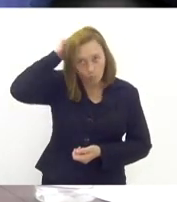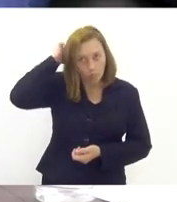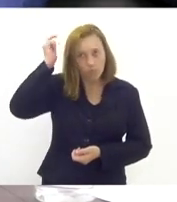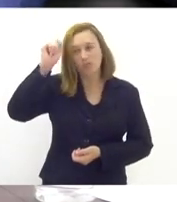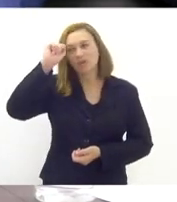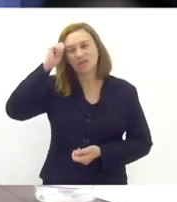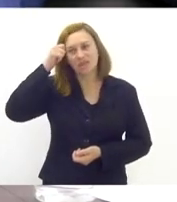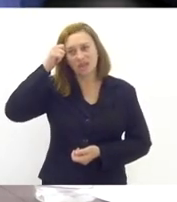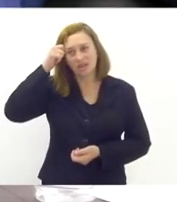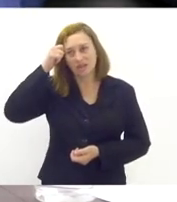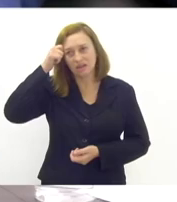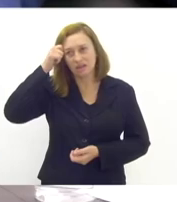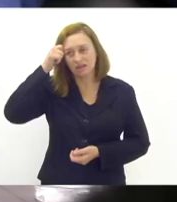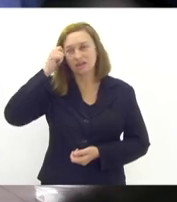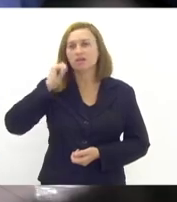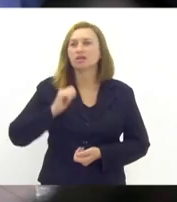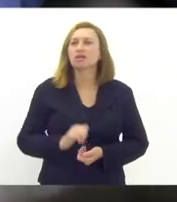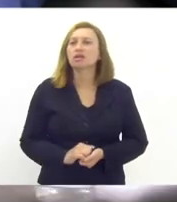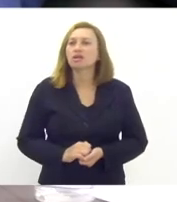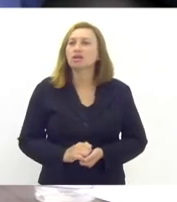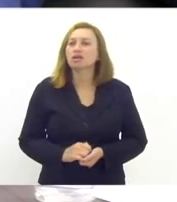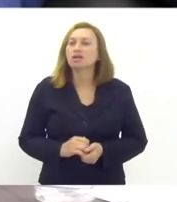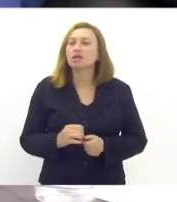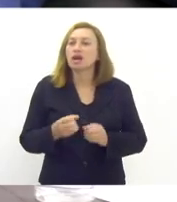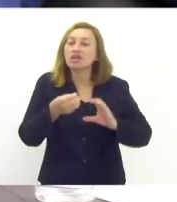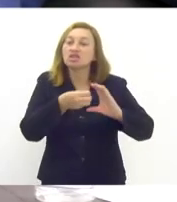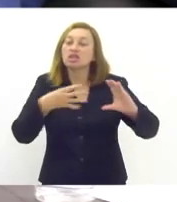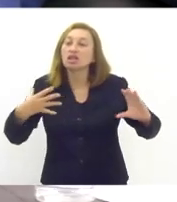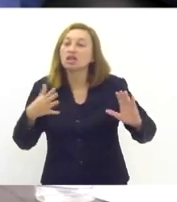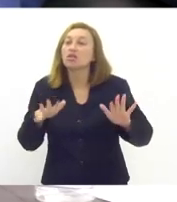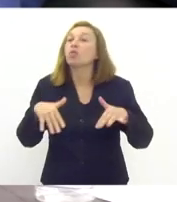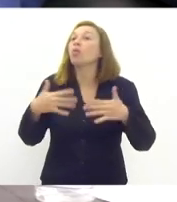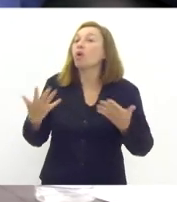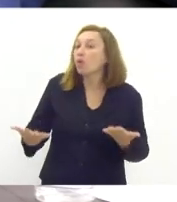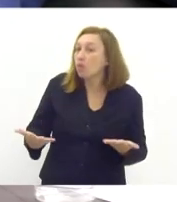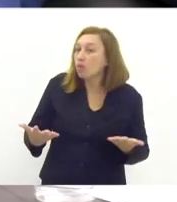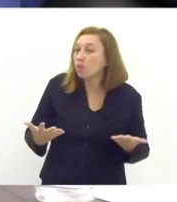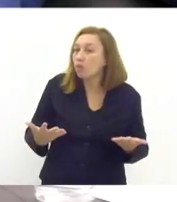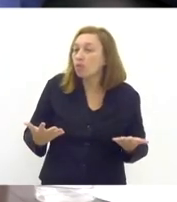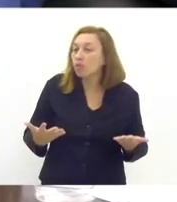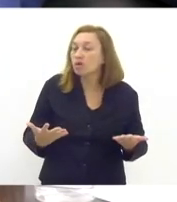raspada. Com essas características, através de